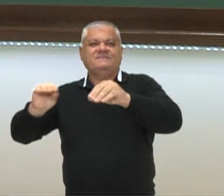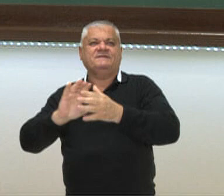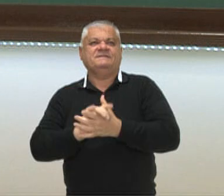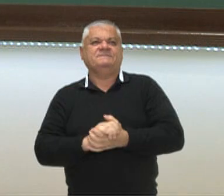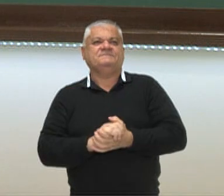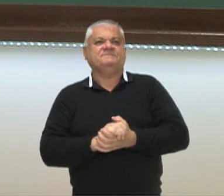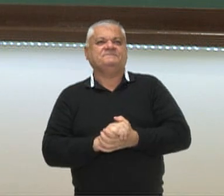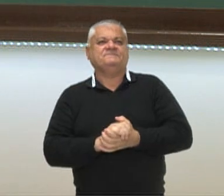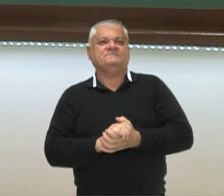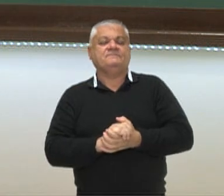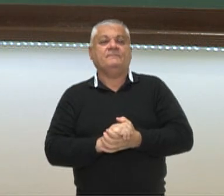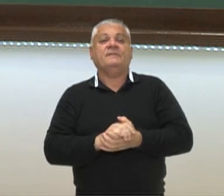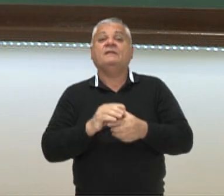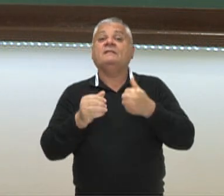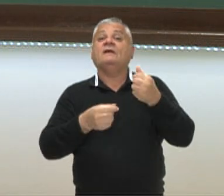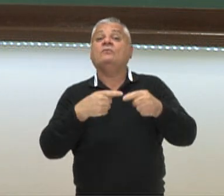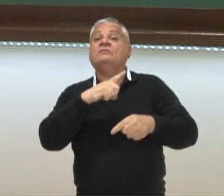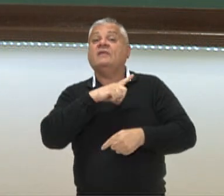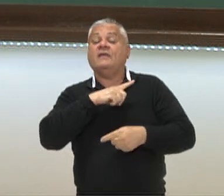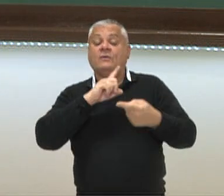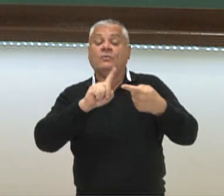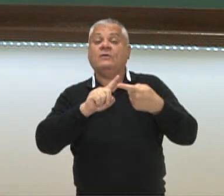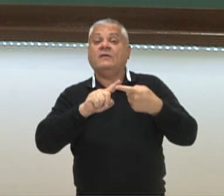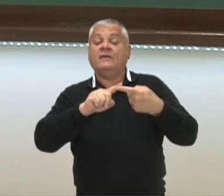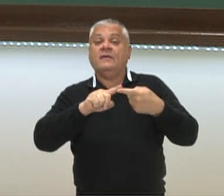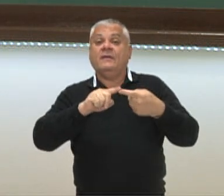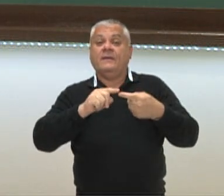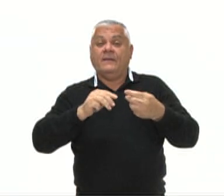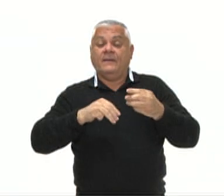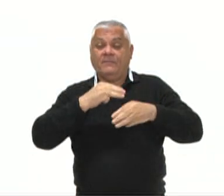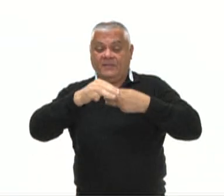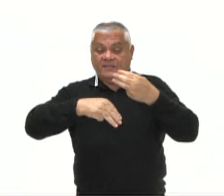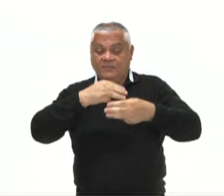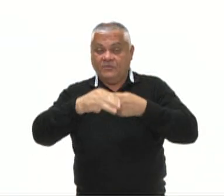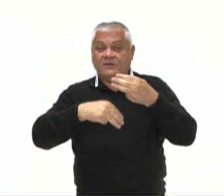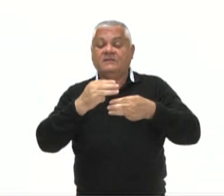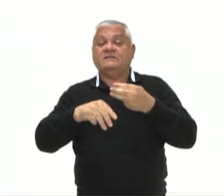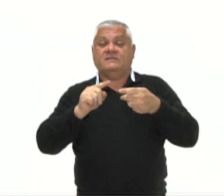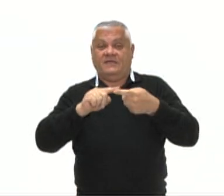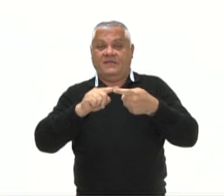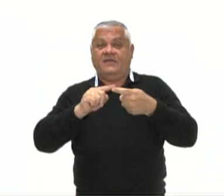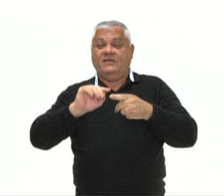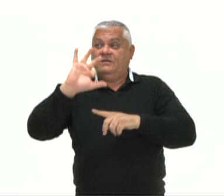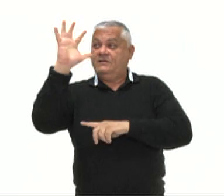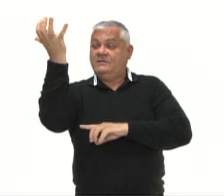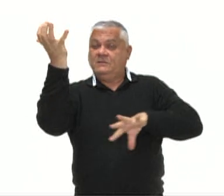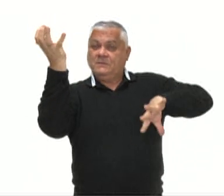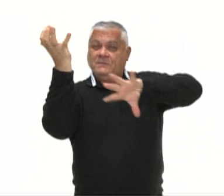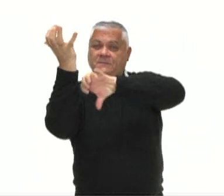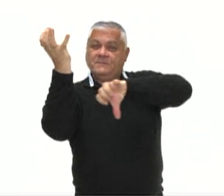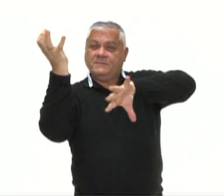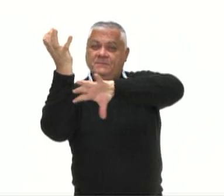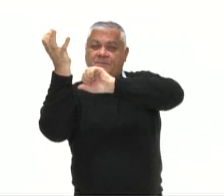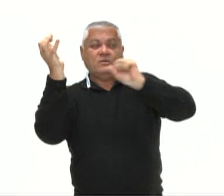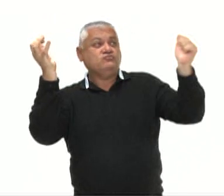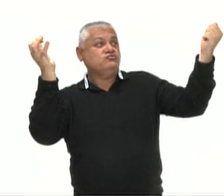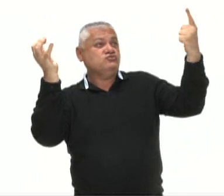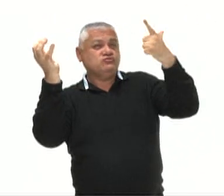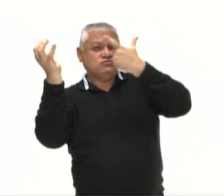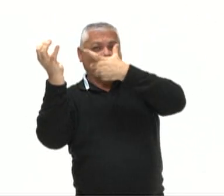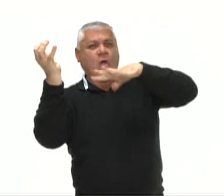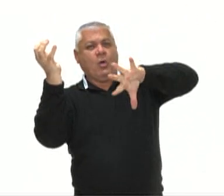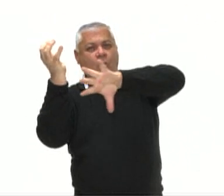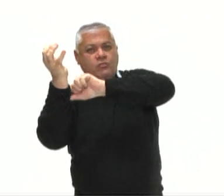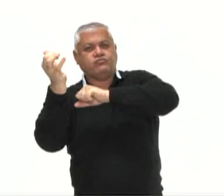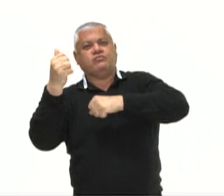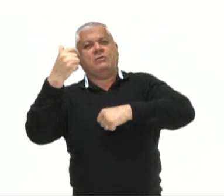ok? Então, dentro disso, nós temos como metabolismo energético a fotossíntese, que é um processo que vai acontecer em seres e